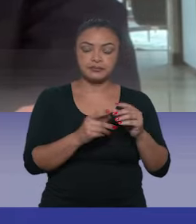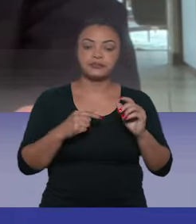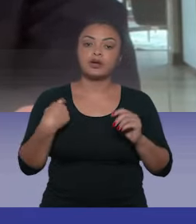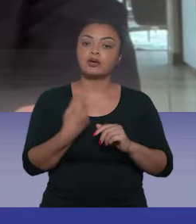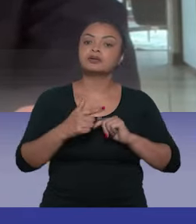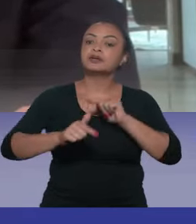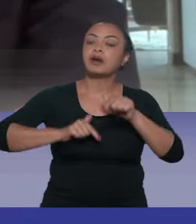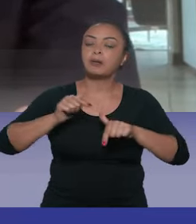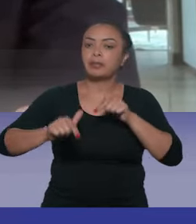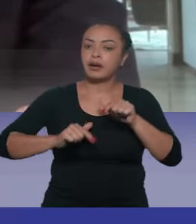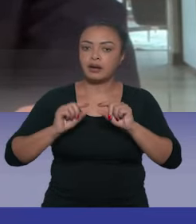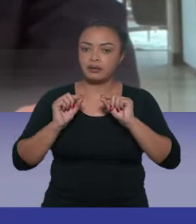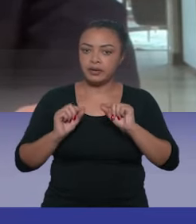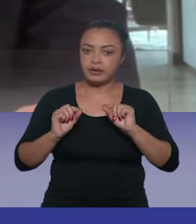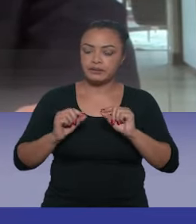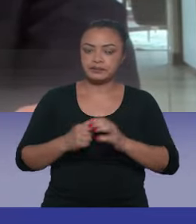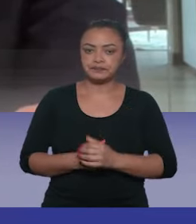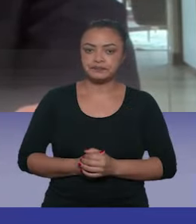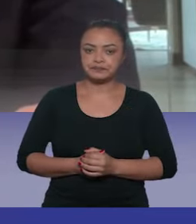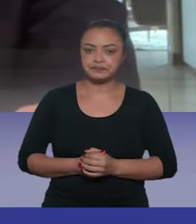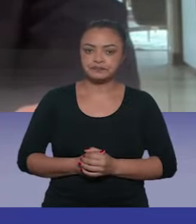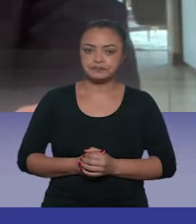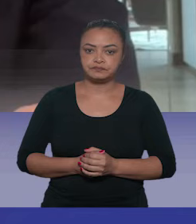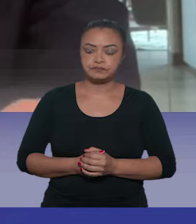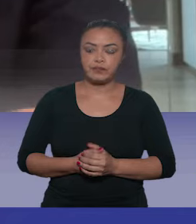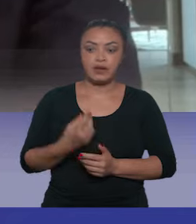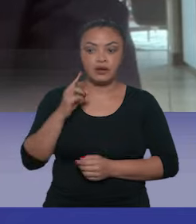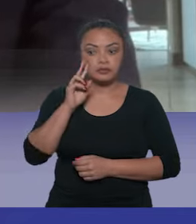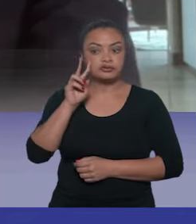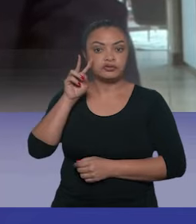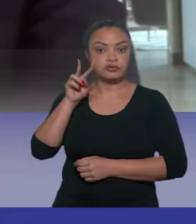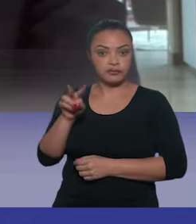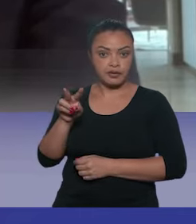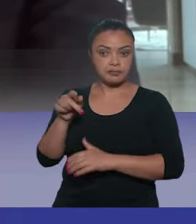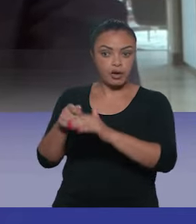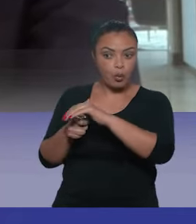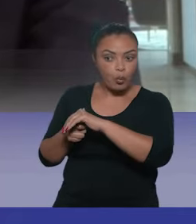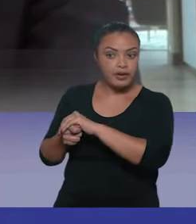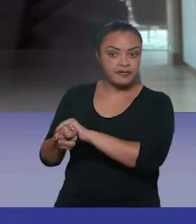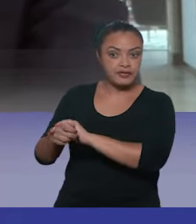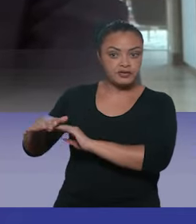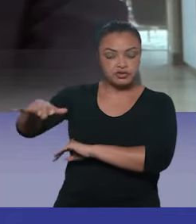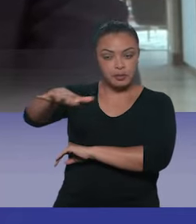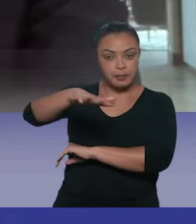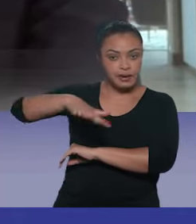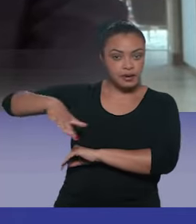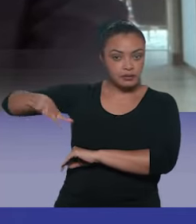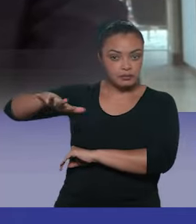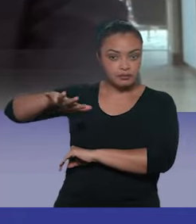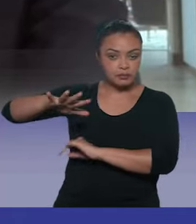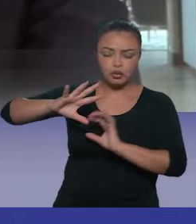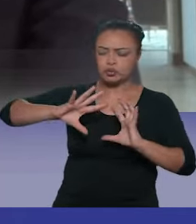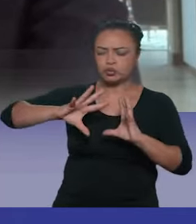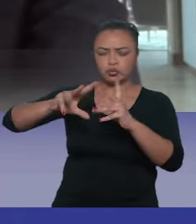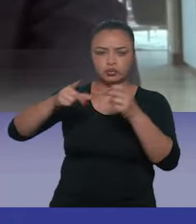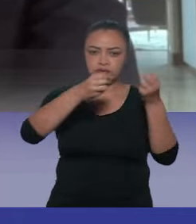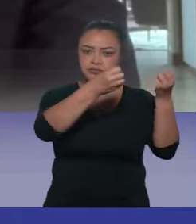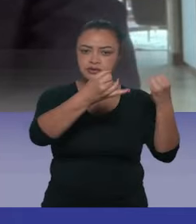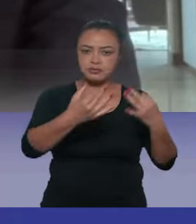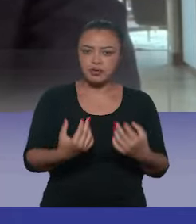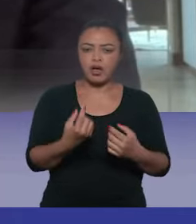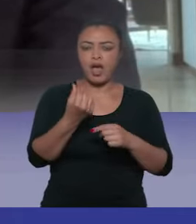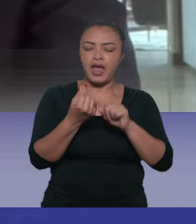que facilita muito, né? Eu acho que para adicionar o seu ponto, o nosso trabalho aqui é justamente isso, ou seja, a